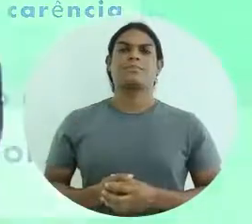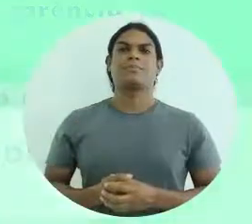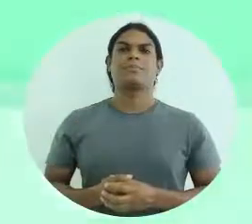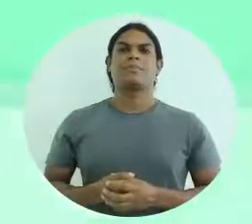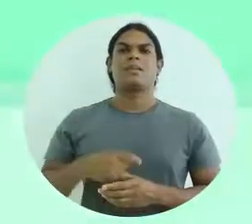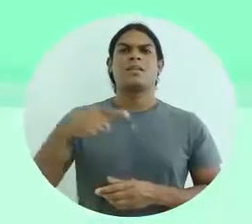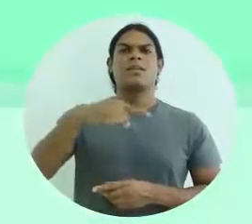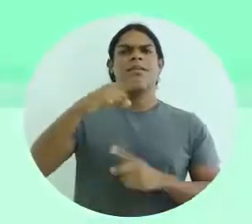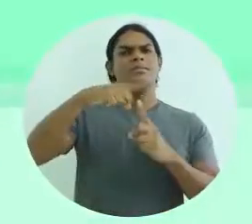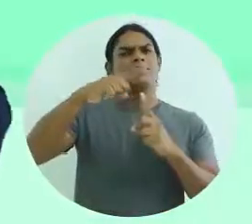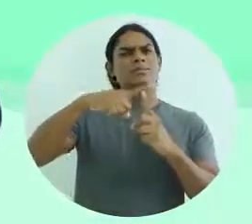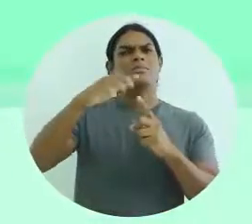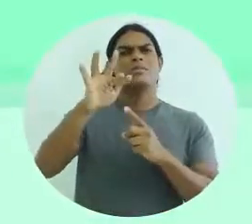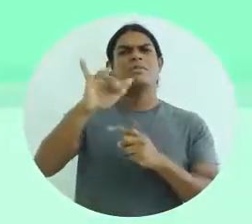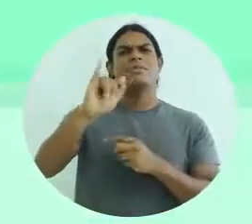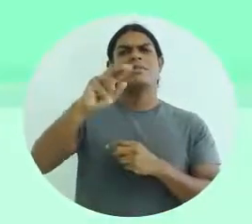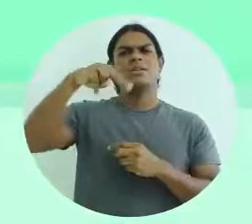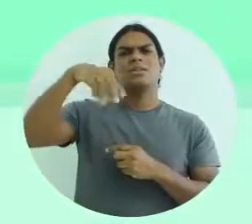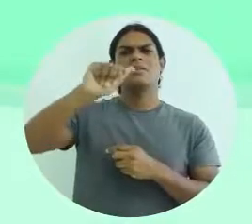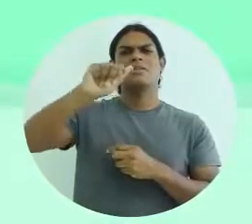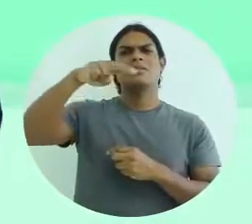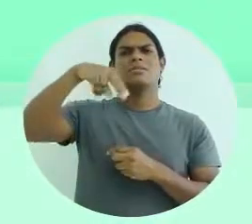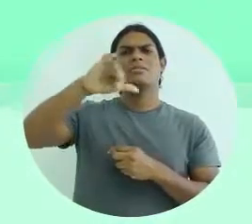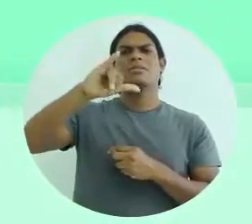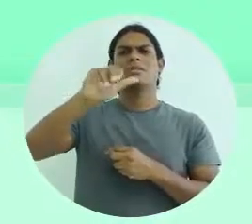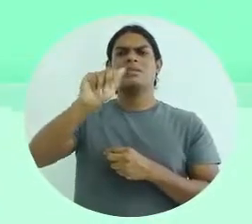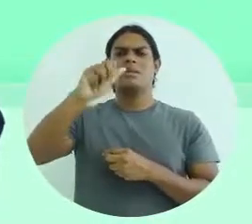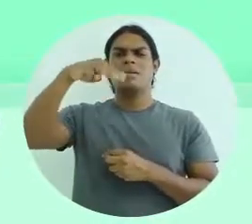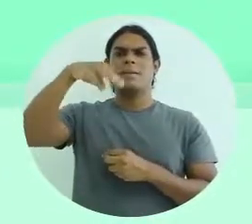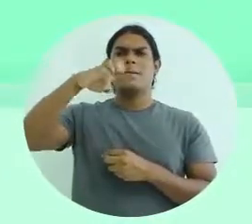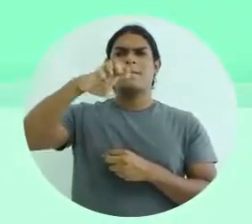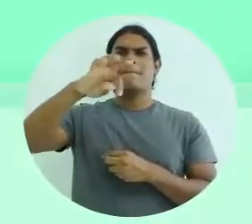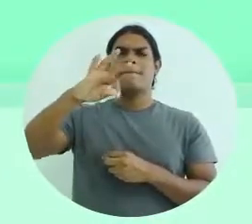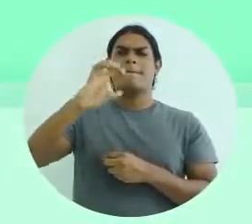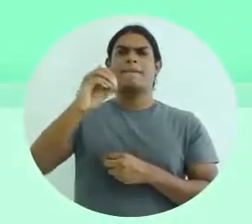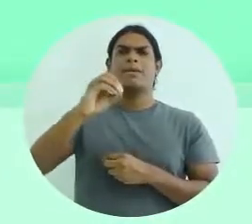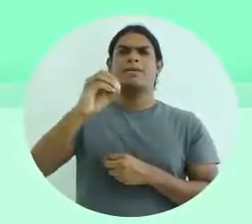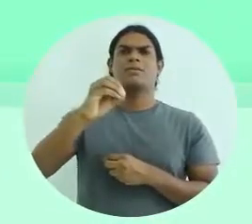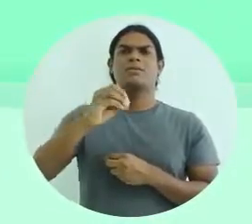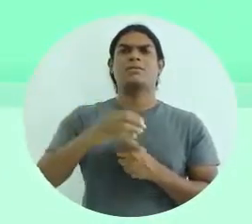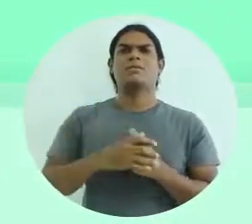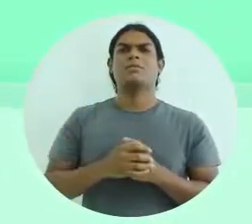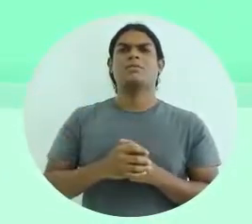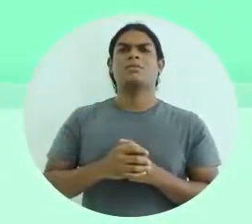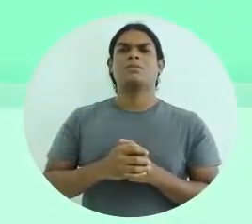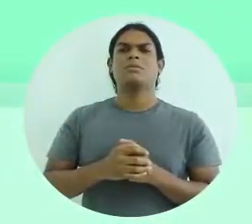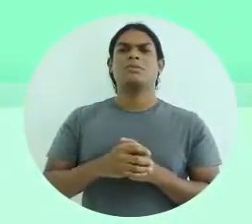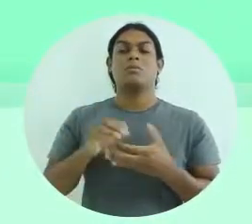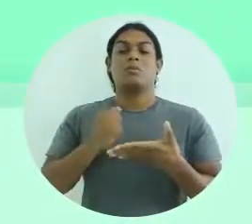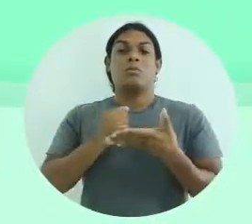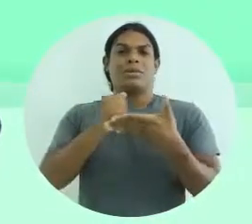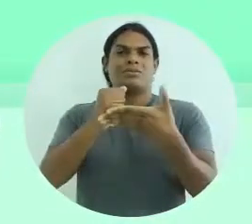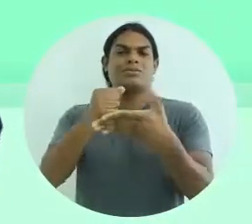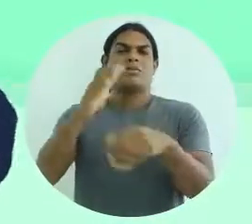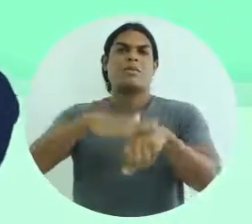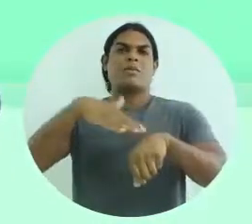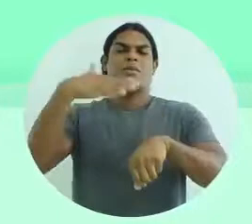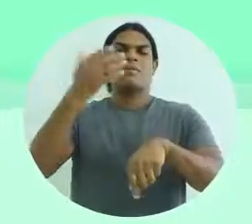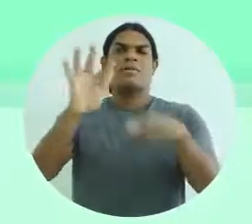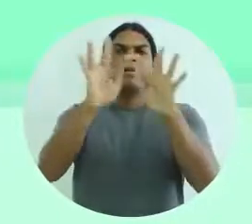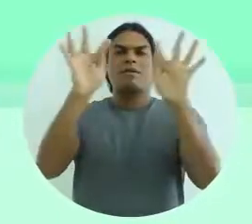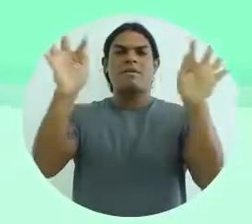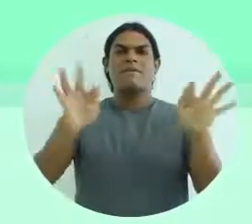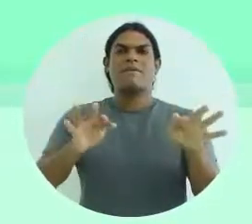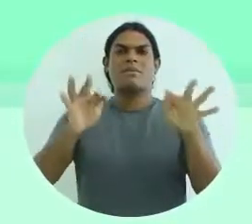Esses financiamentos são, como vimos no começo, para auxiliar e melhorar o processo de exportação, facilitando